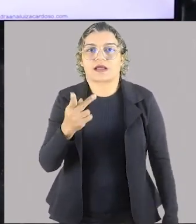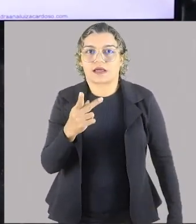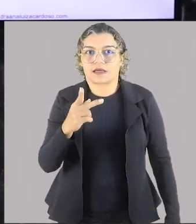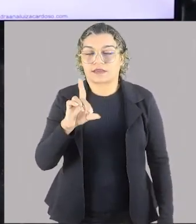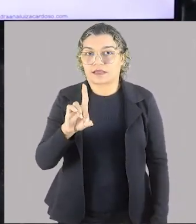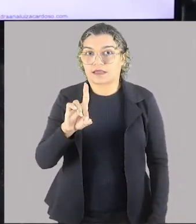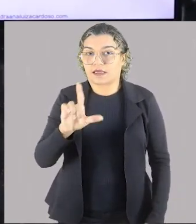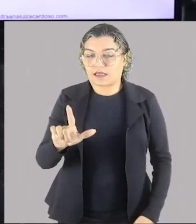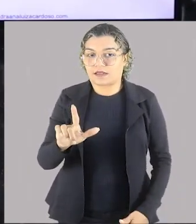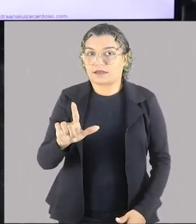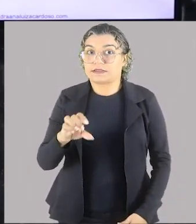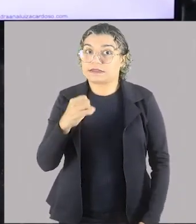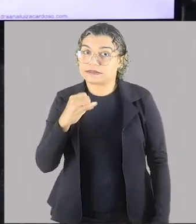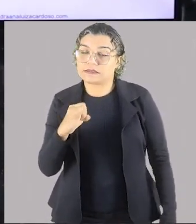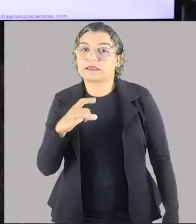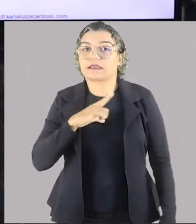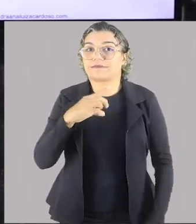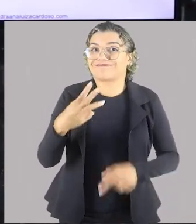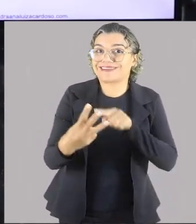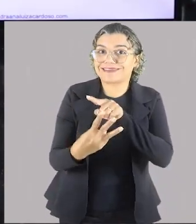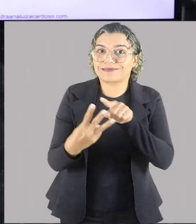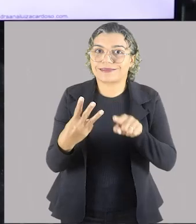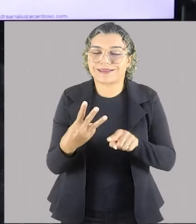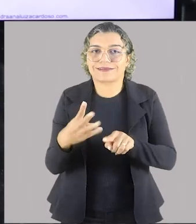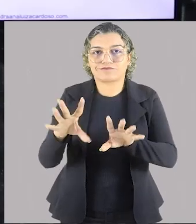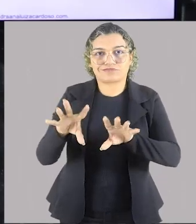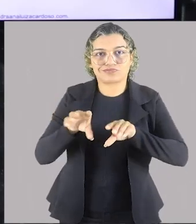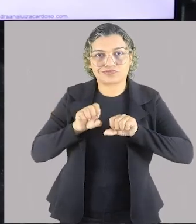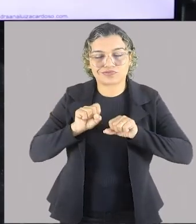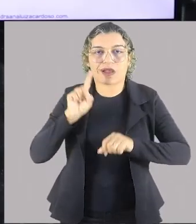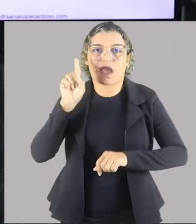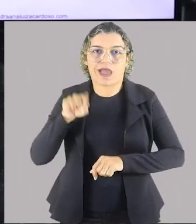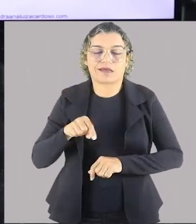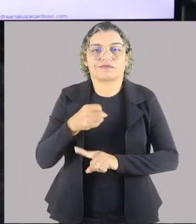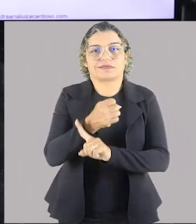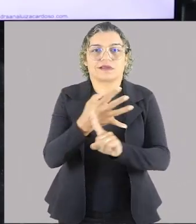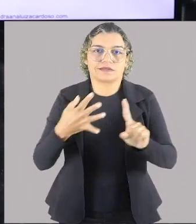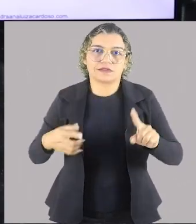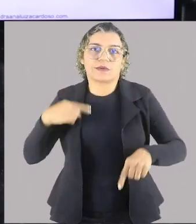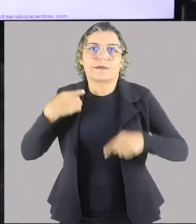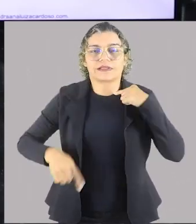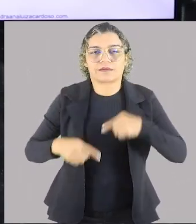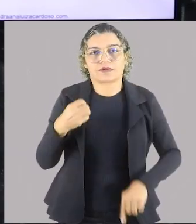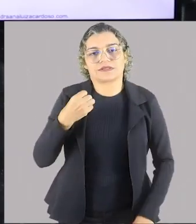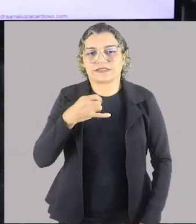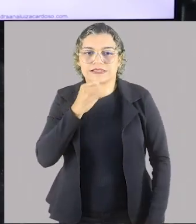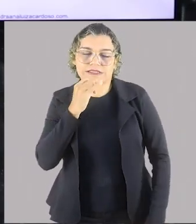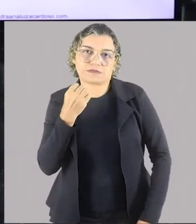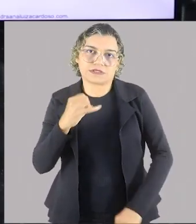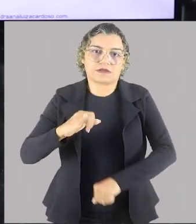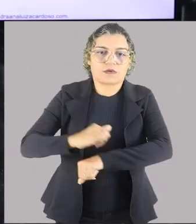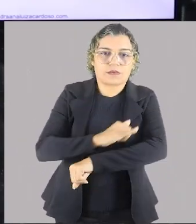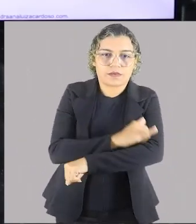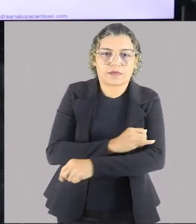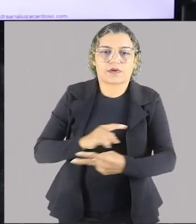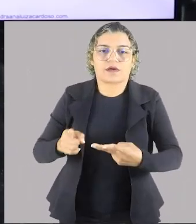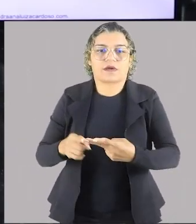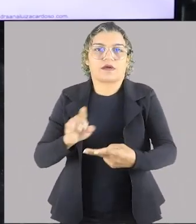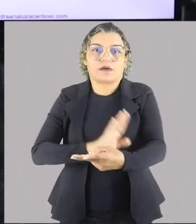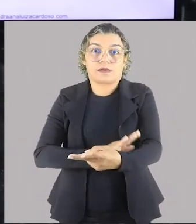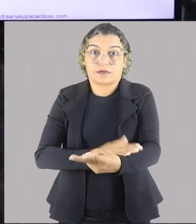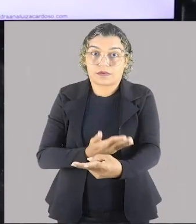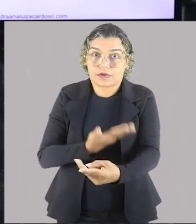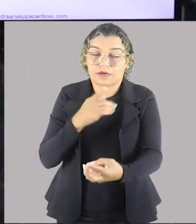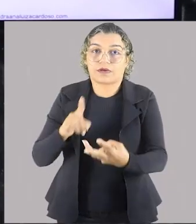indivíduo tiver 3 deles, ele é considerado com síndrome metabólica. Por exemplo, se ele tiver obesidade central, hipertensão